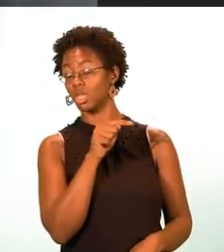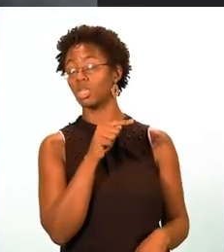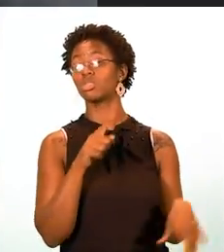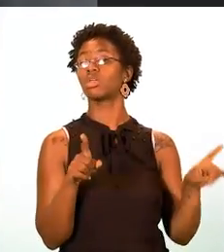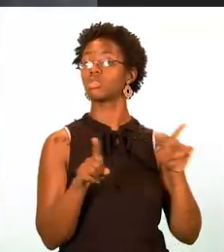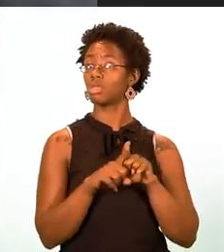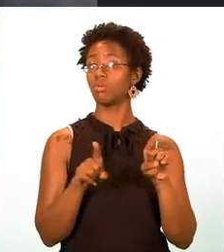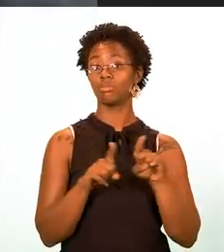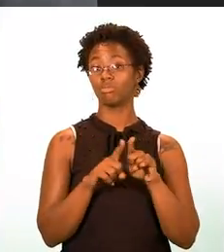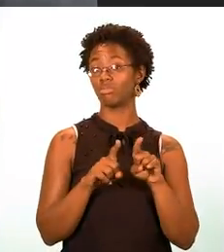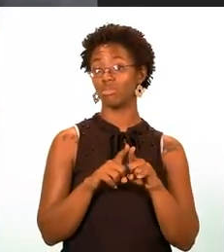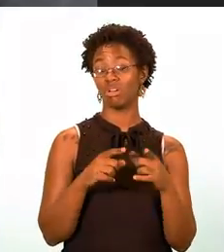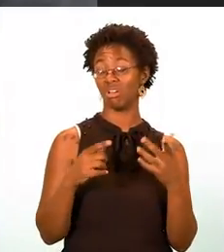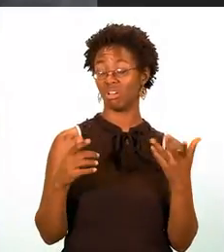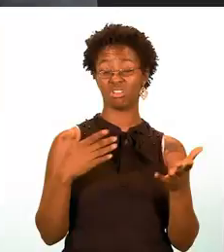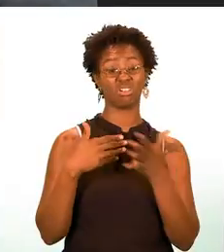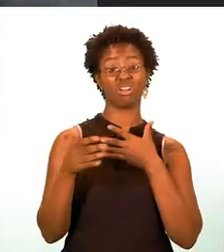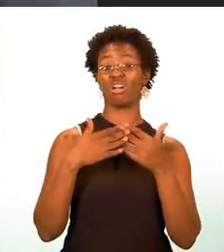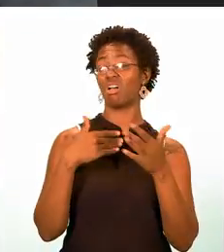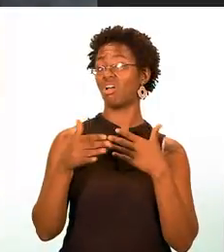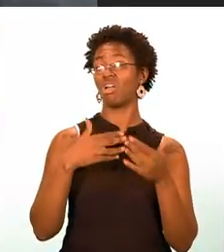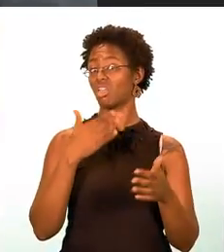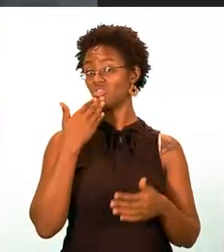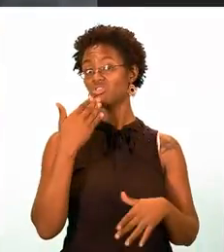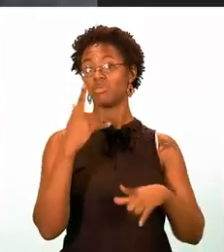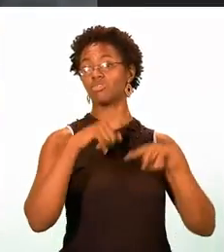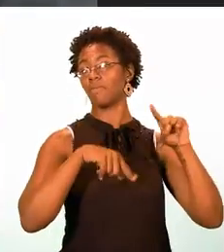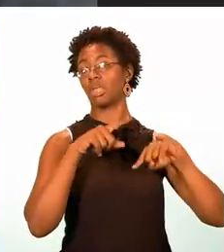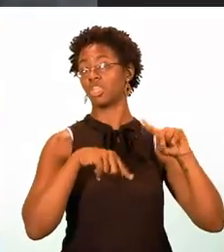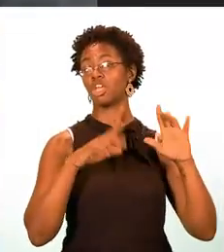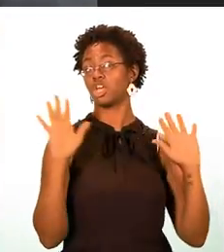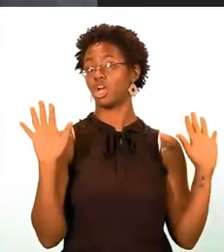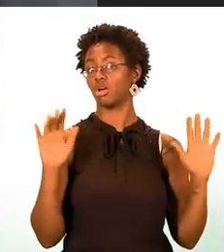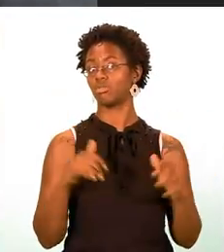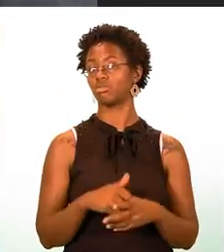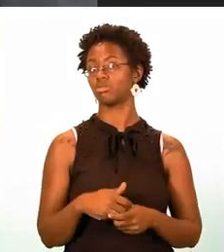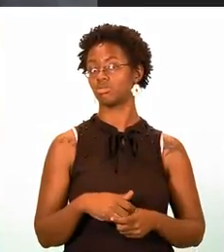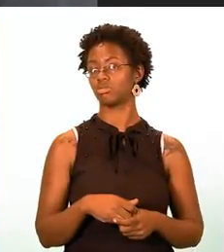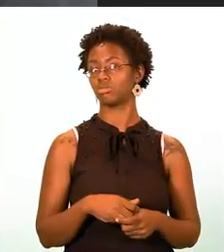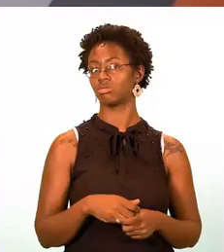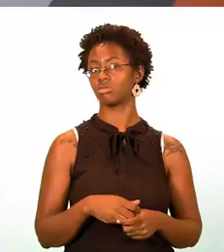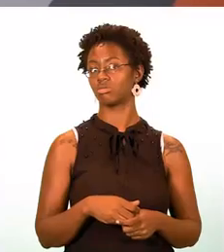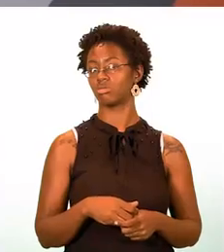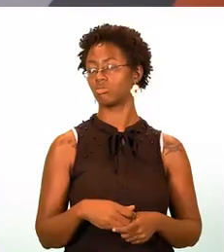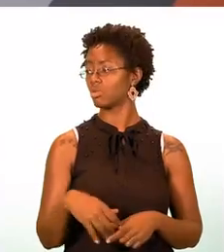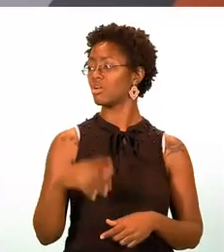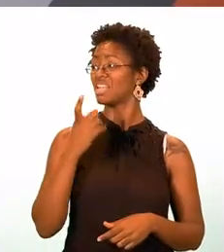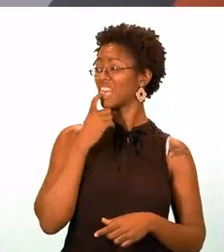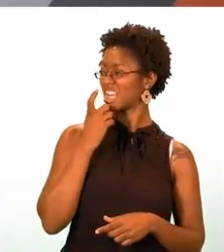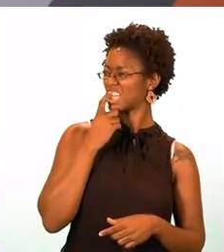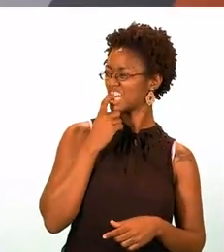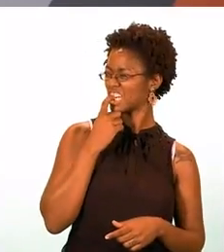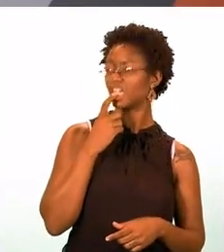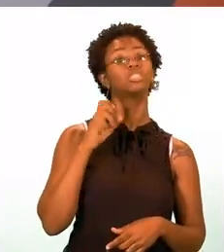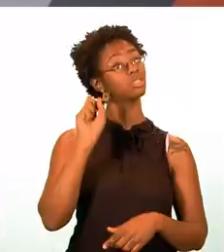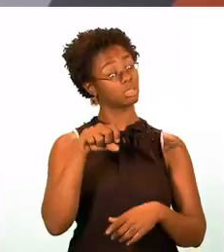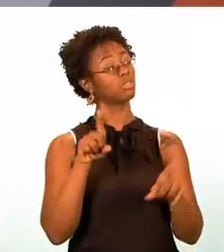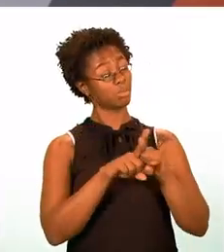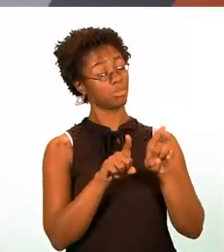isso, inclusive, com um pedaço de qualquer tipo de material De plástico? translúcido.